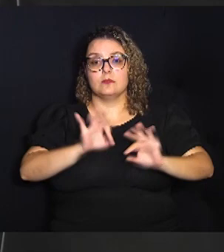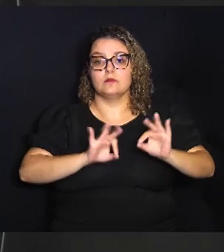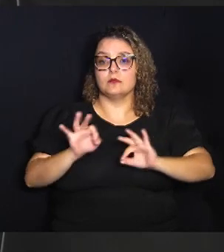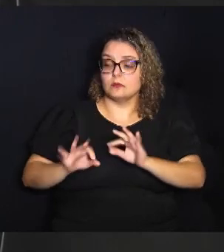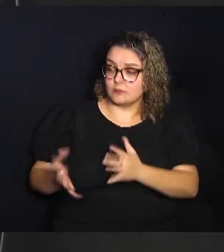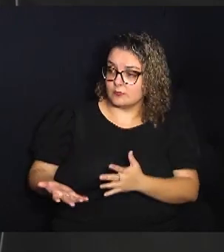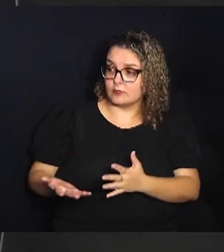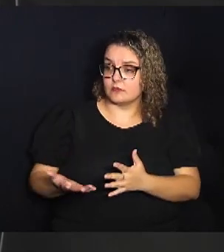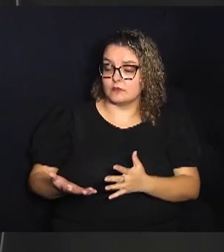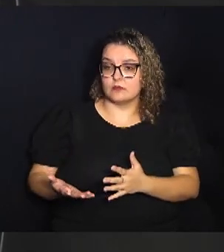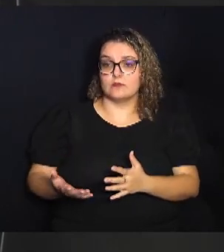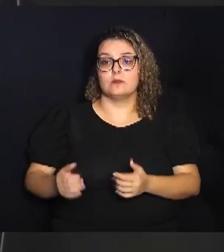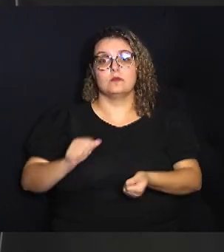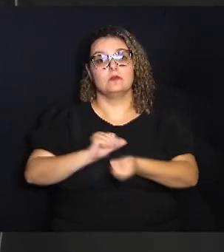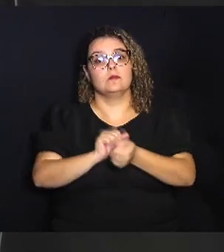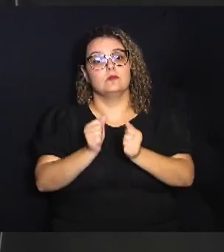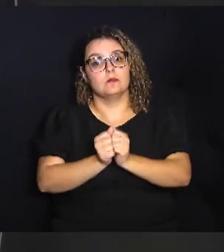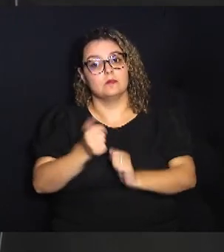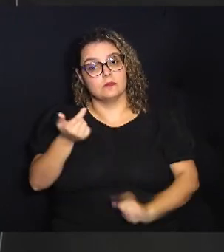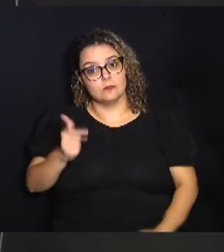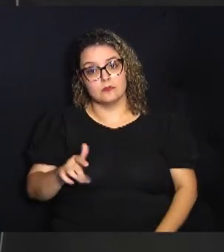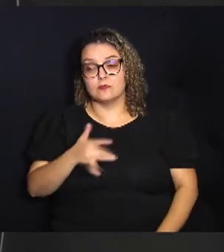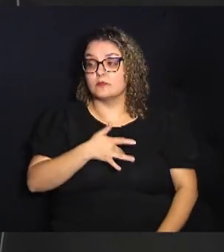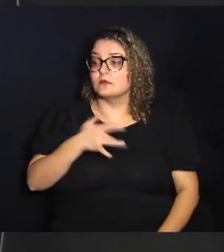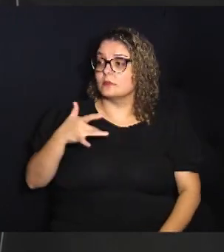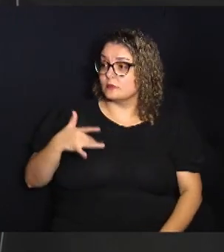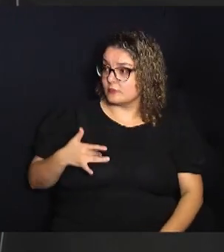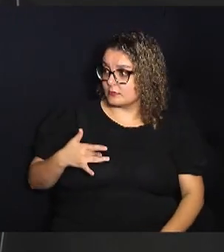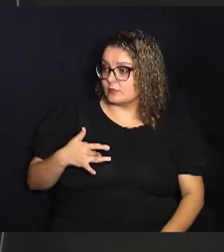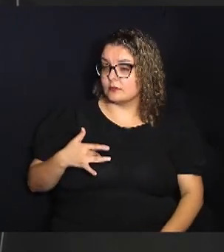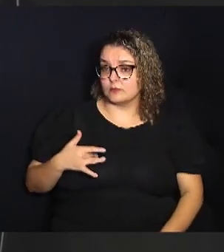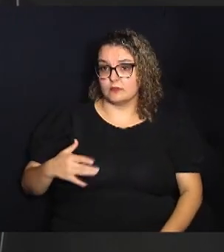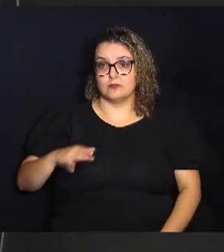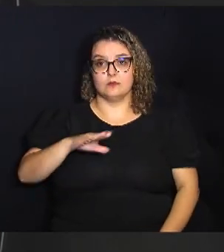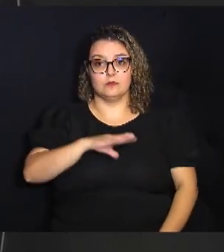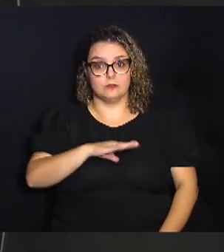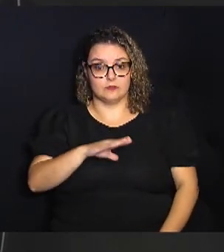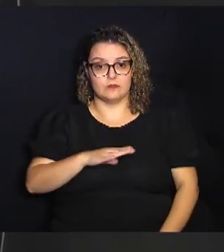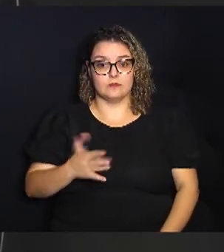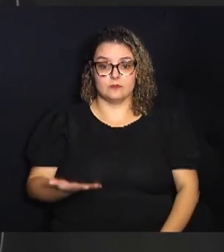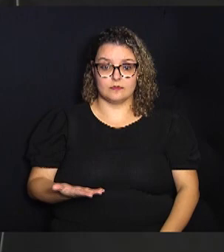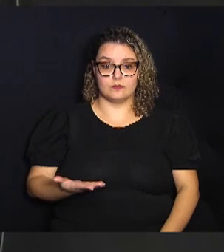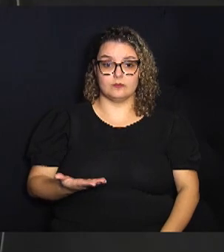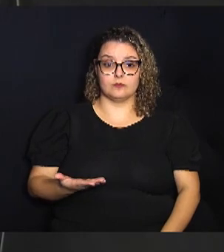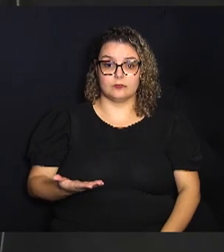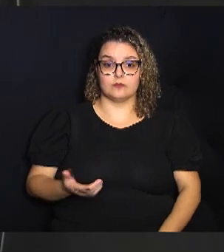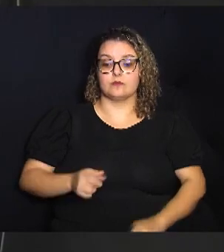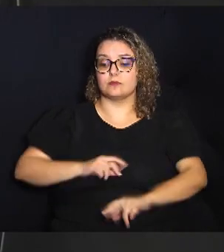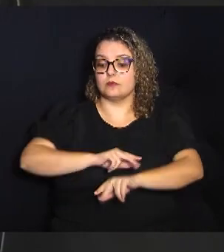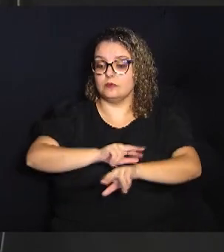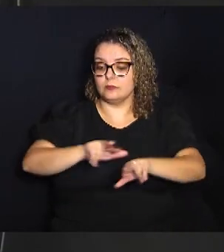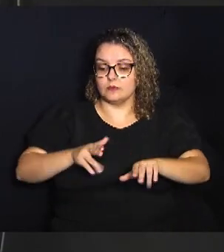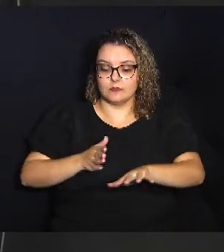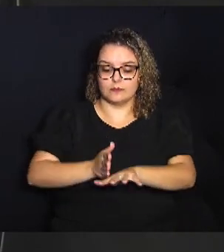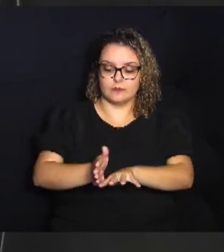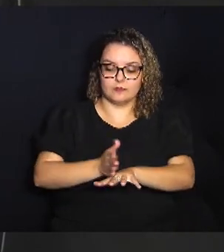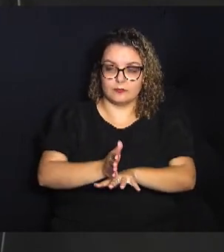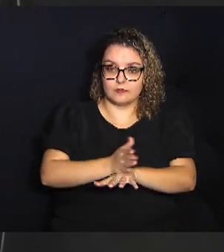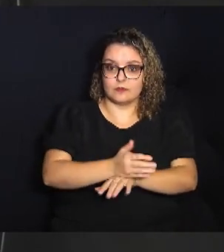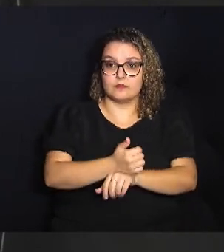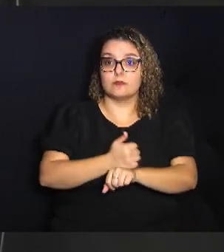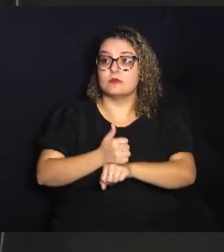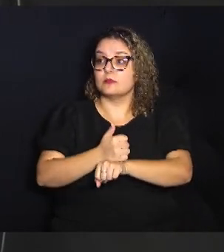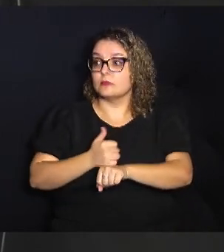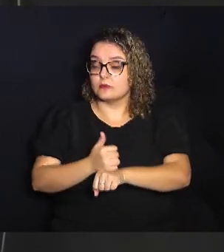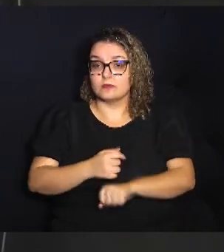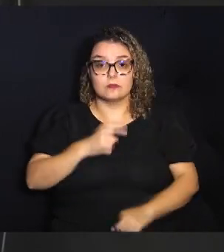que venha reestruturar a saúde do município. Então, dentre outros segmentos de profissional,